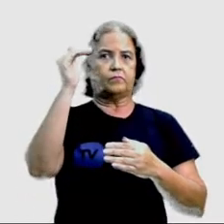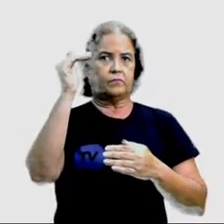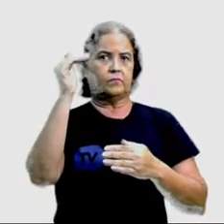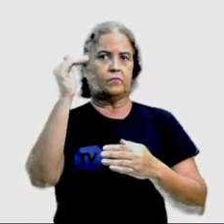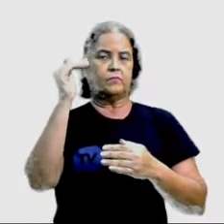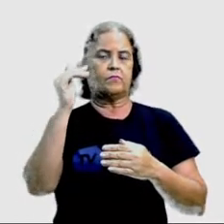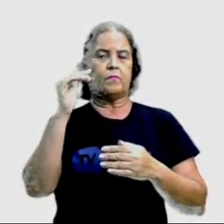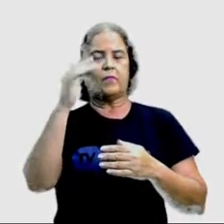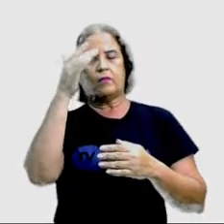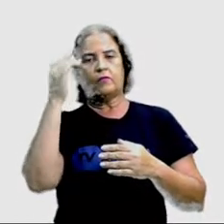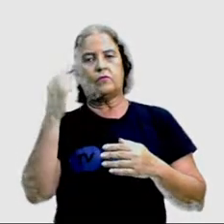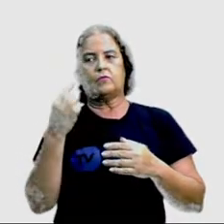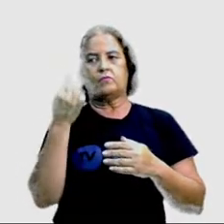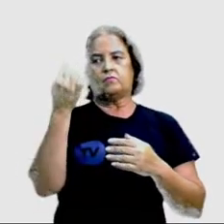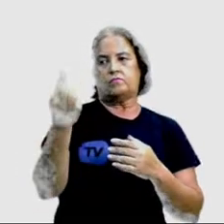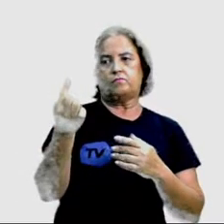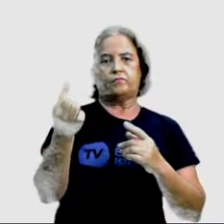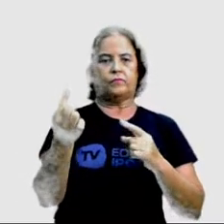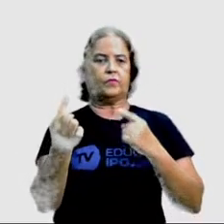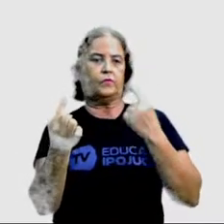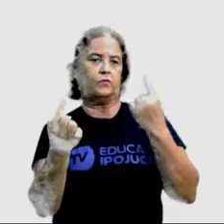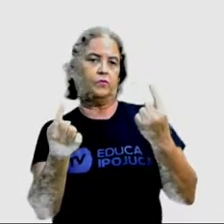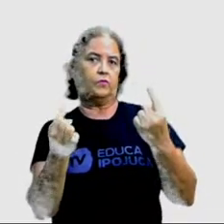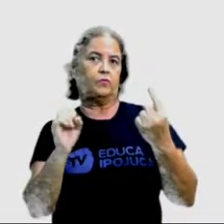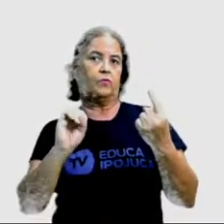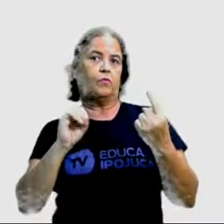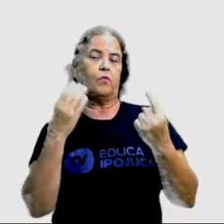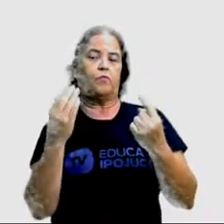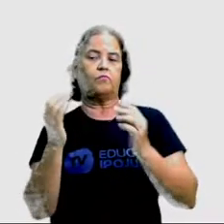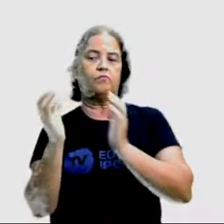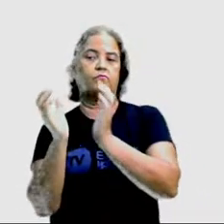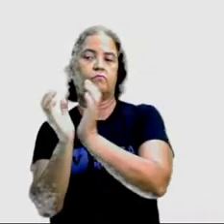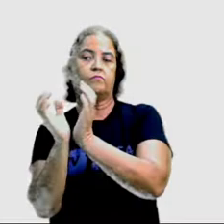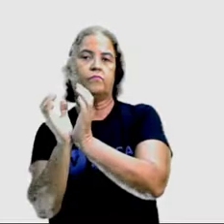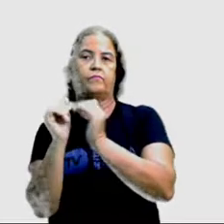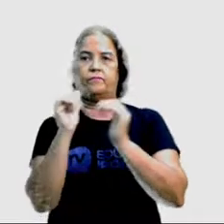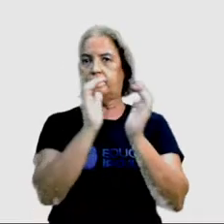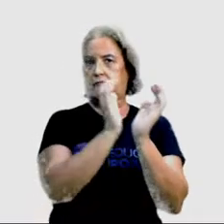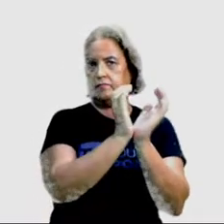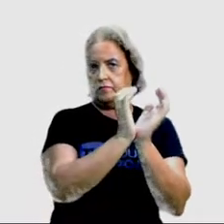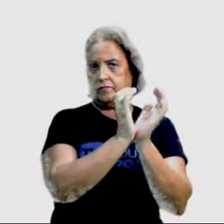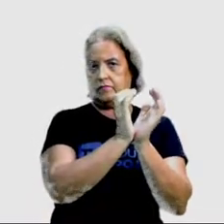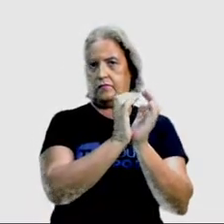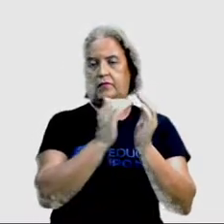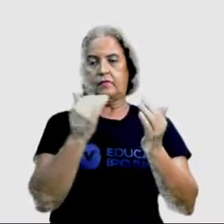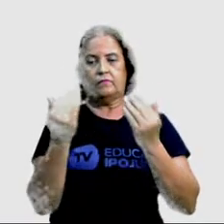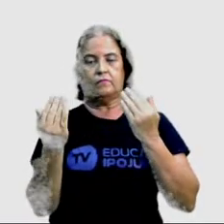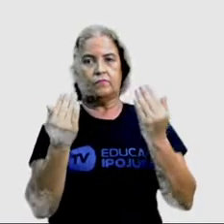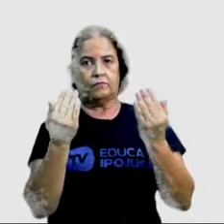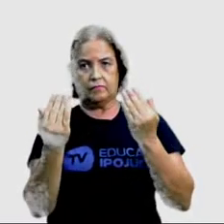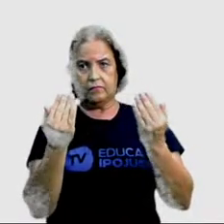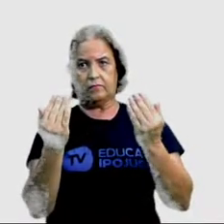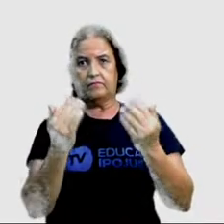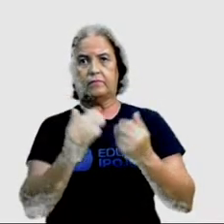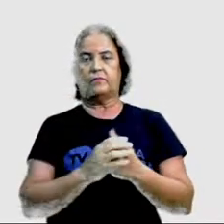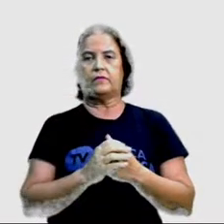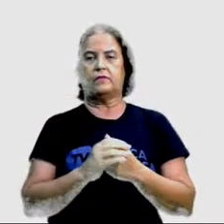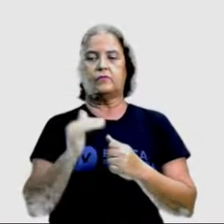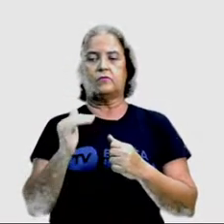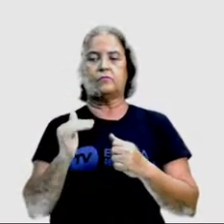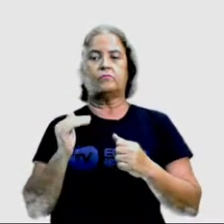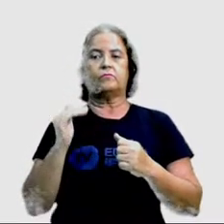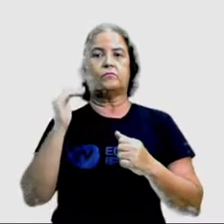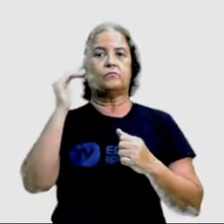um indivíduo ou outro, ou um grupo ou outro. Nessa comparação, a superioridade